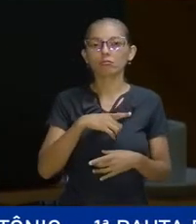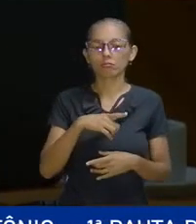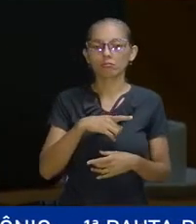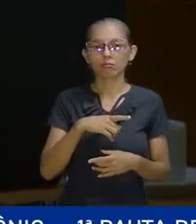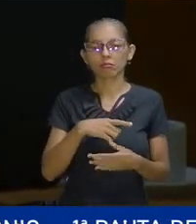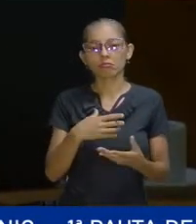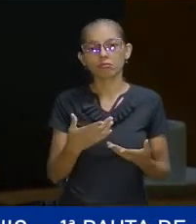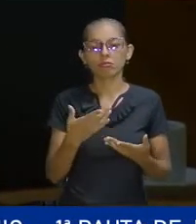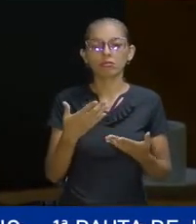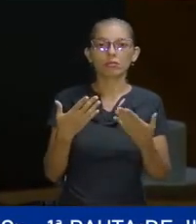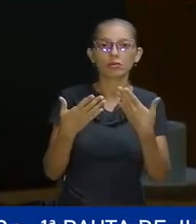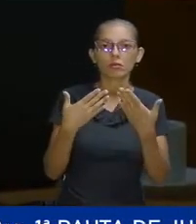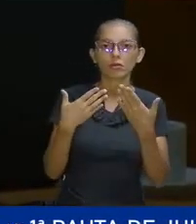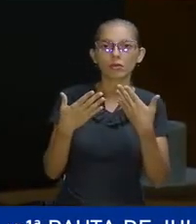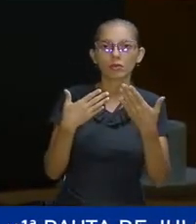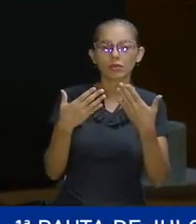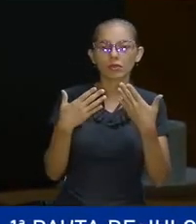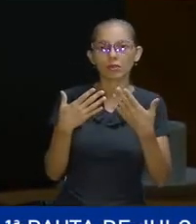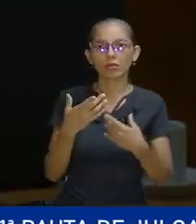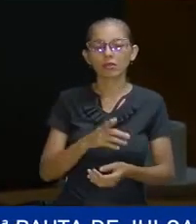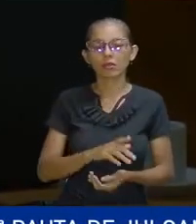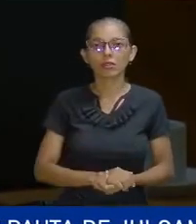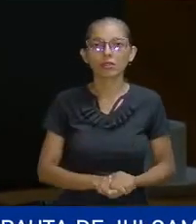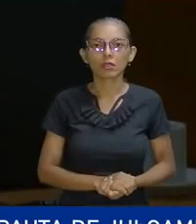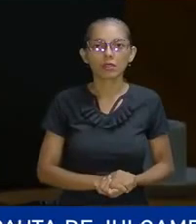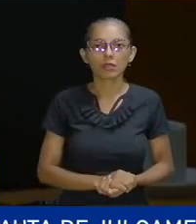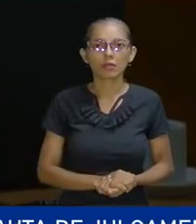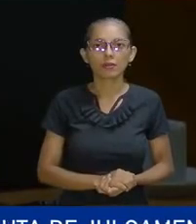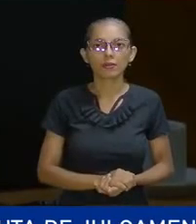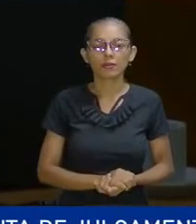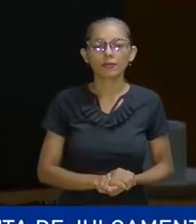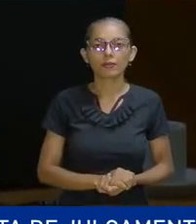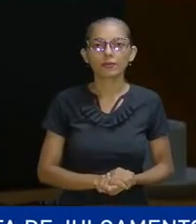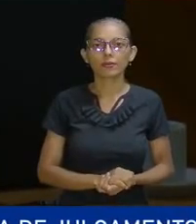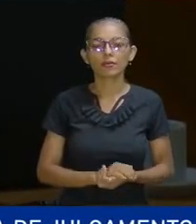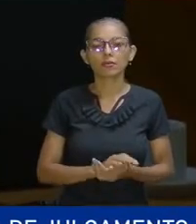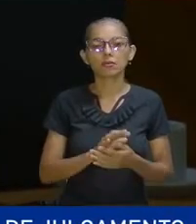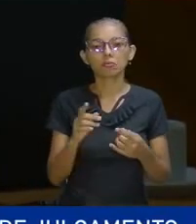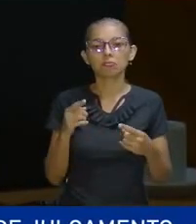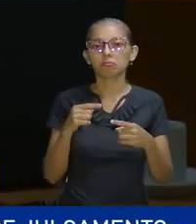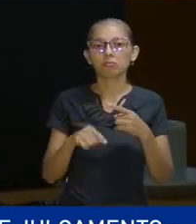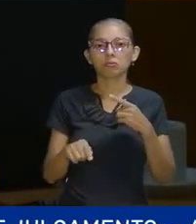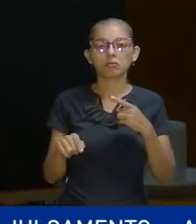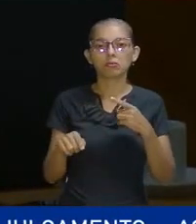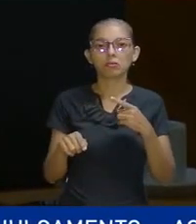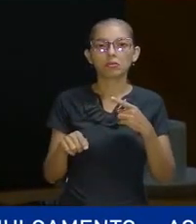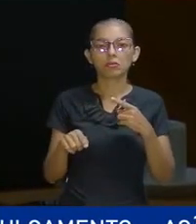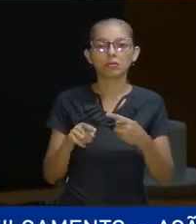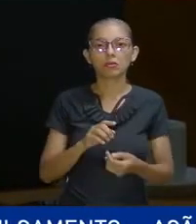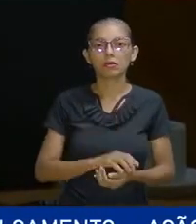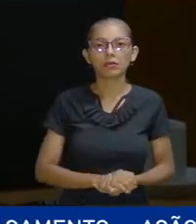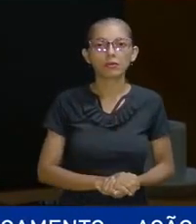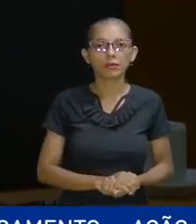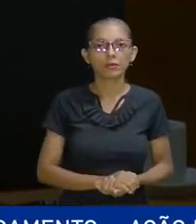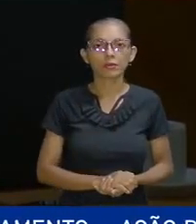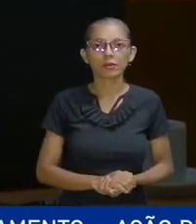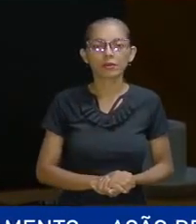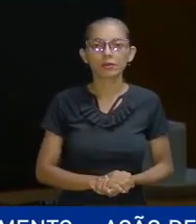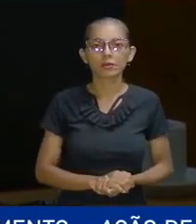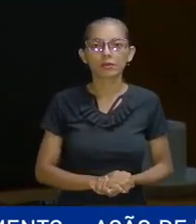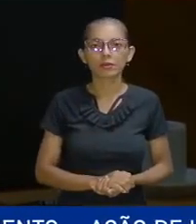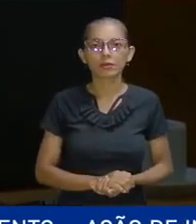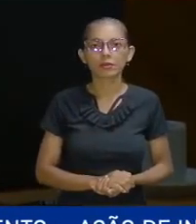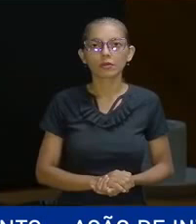da conduta, não autoriza a condenação dos investigados por abuso de poder e, sem prejuízo de supostos ilícitos, serem apurados